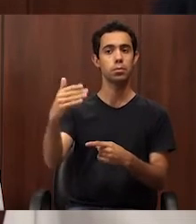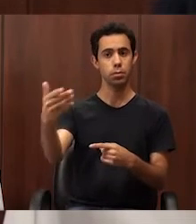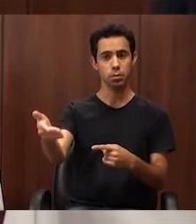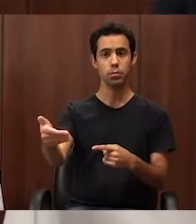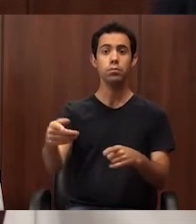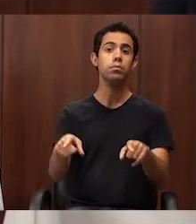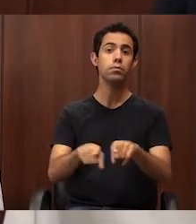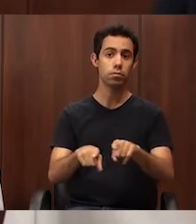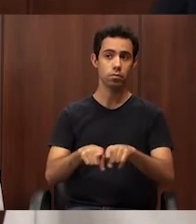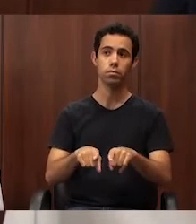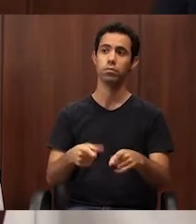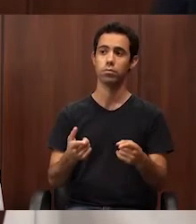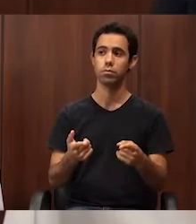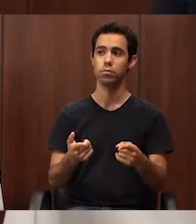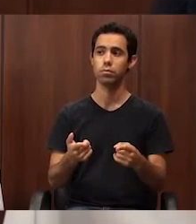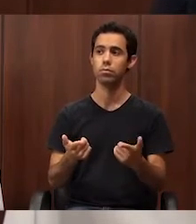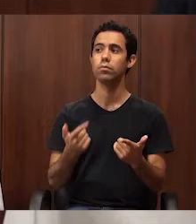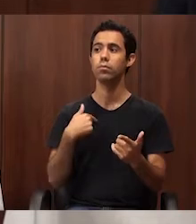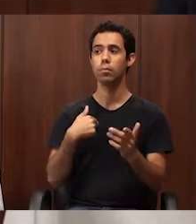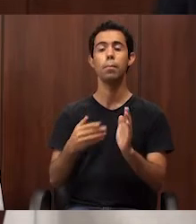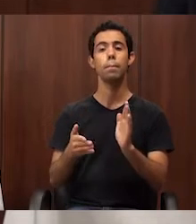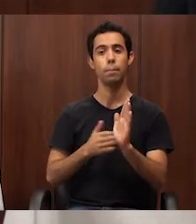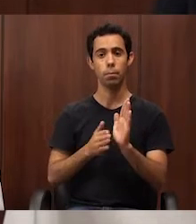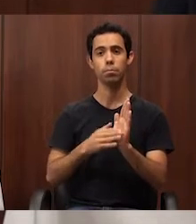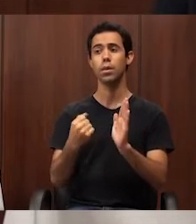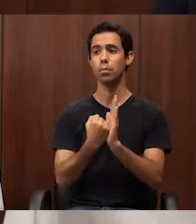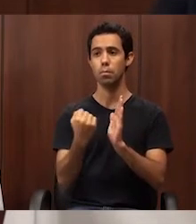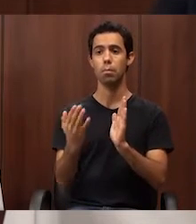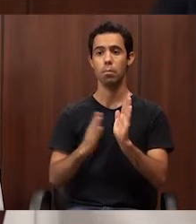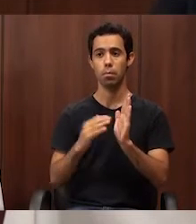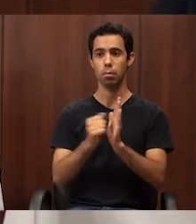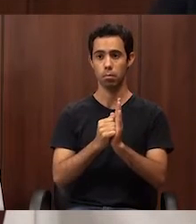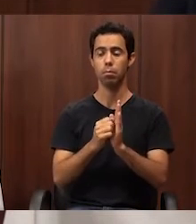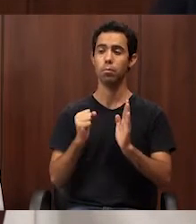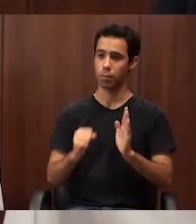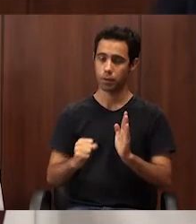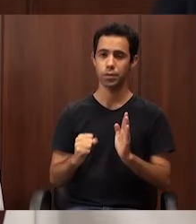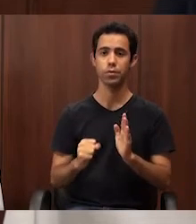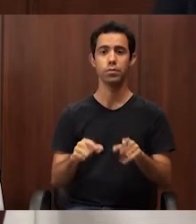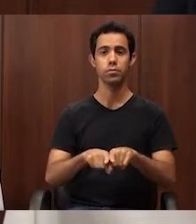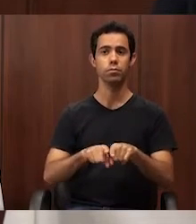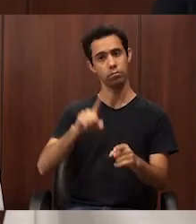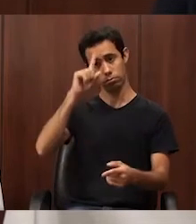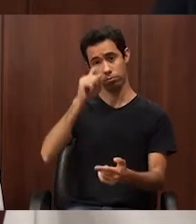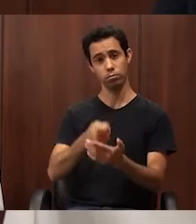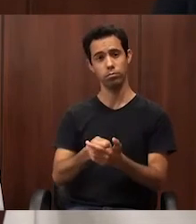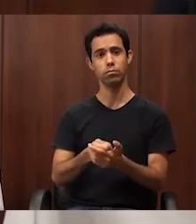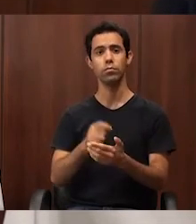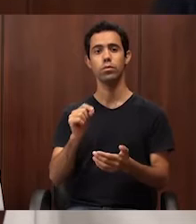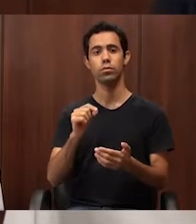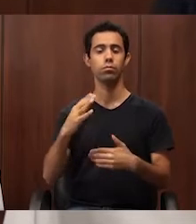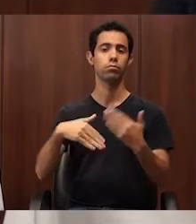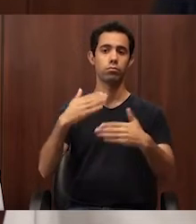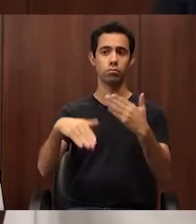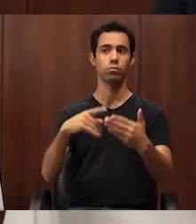depois o juiz pode arbitrar uma multa, mas o cumprimento daquela decisão vai ter sempre uma precariedade. Por mais que seja